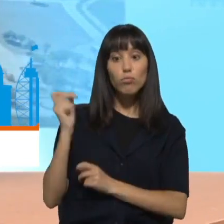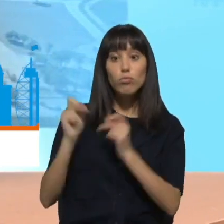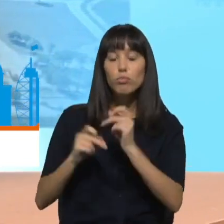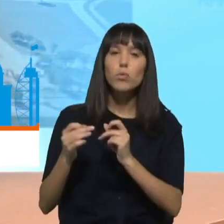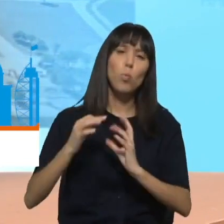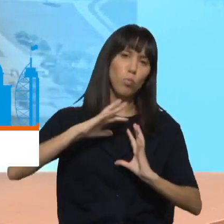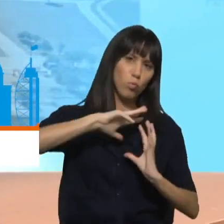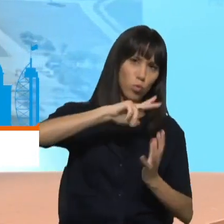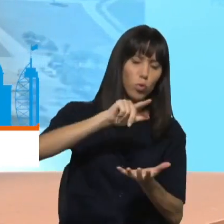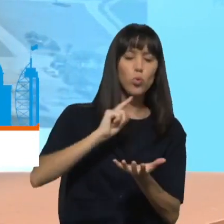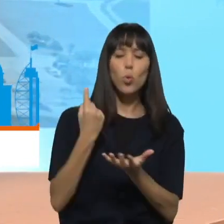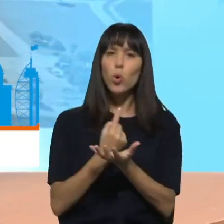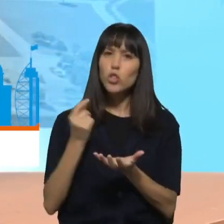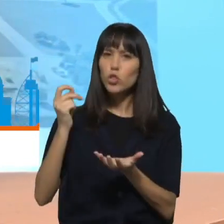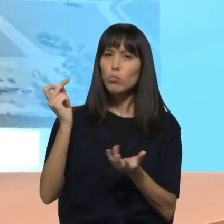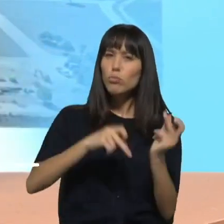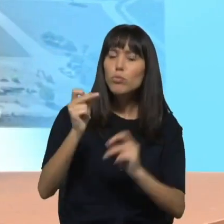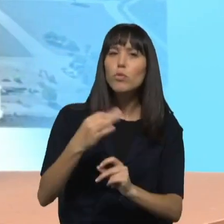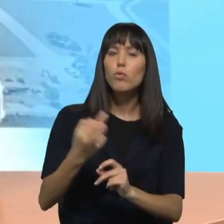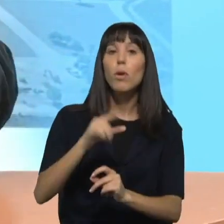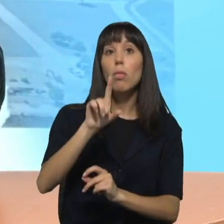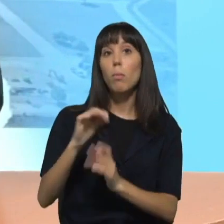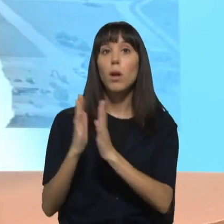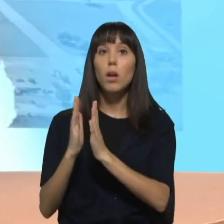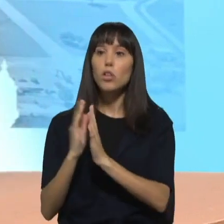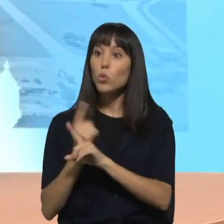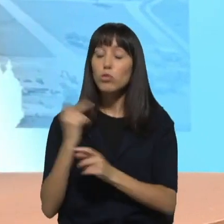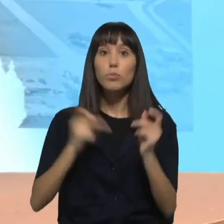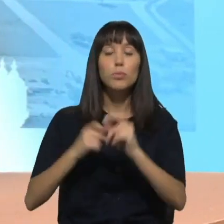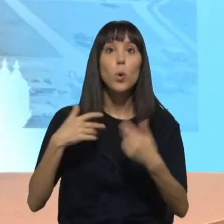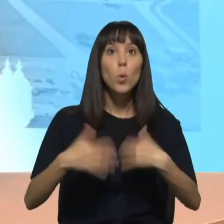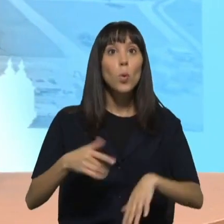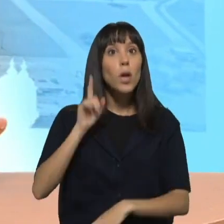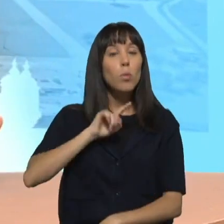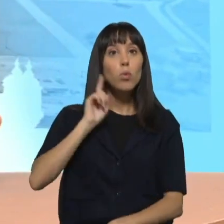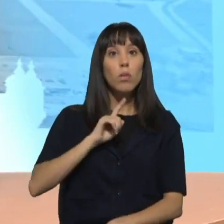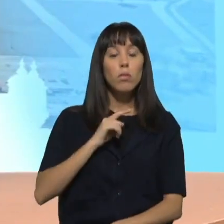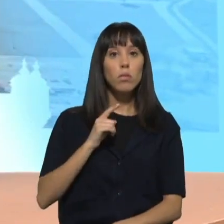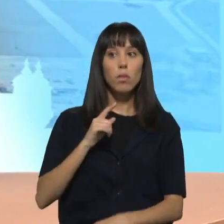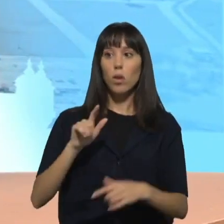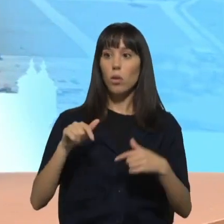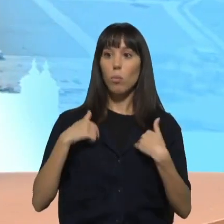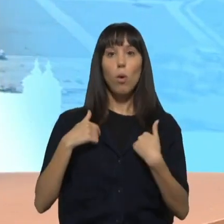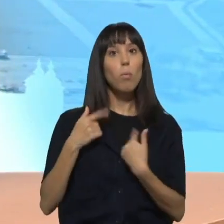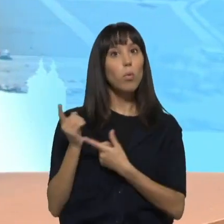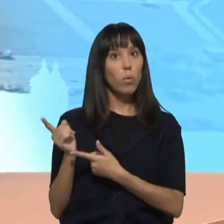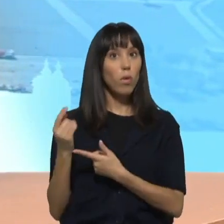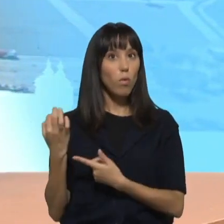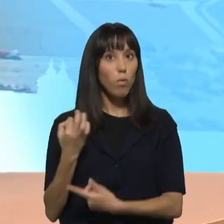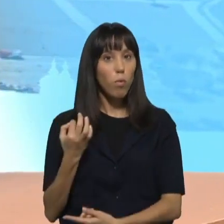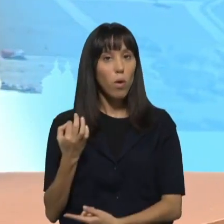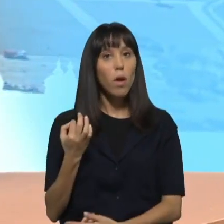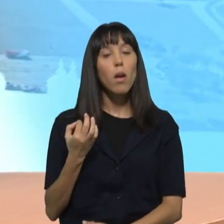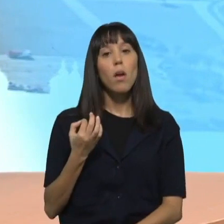quer na Igreja, todos eles importantes e grandiosos, e ele viu-se ali a vivê-los, em